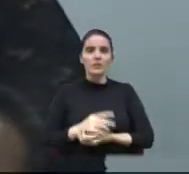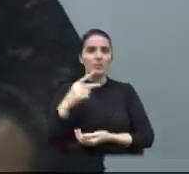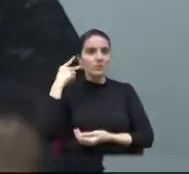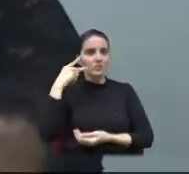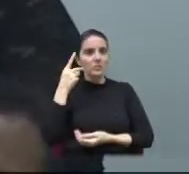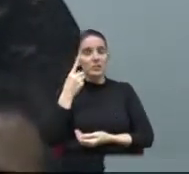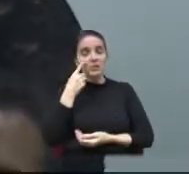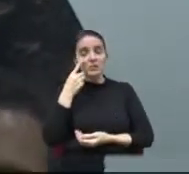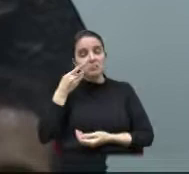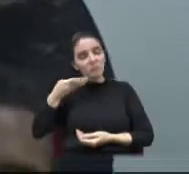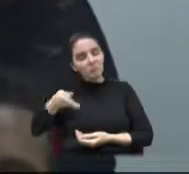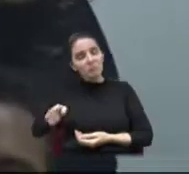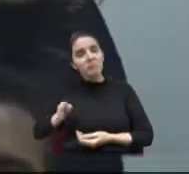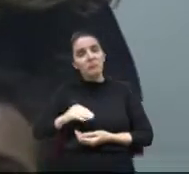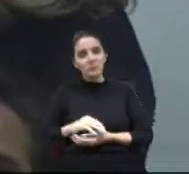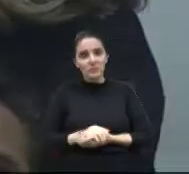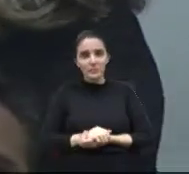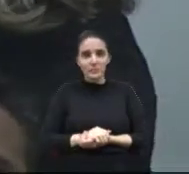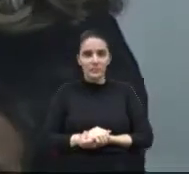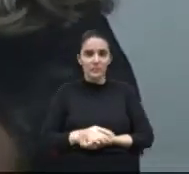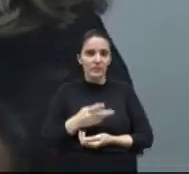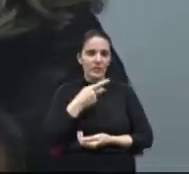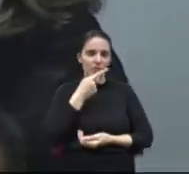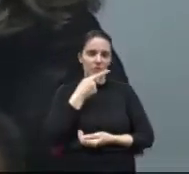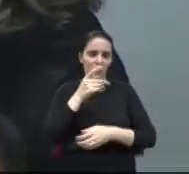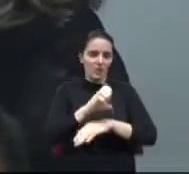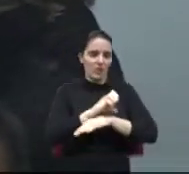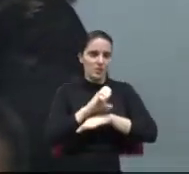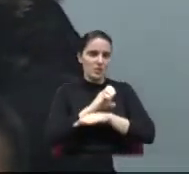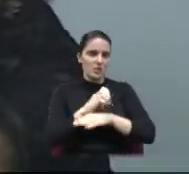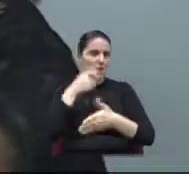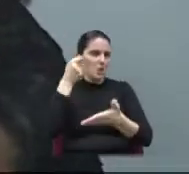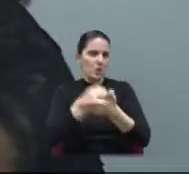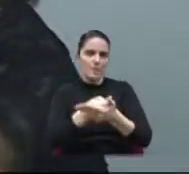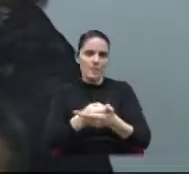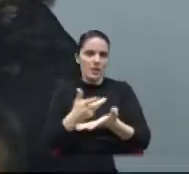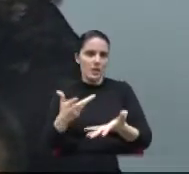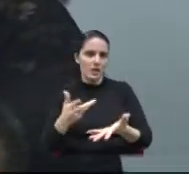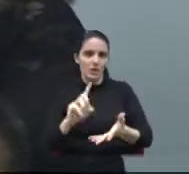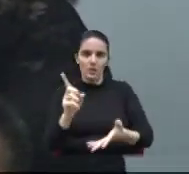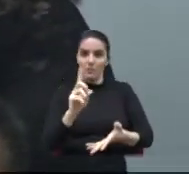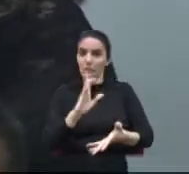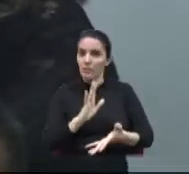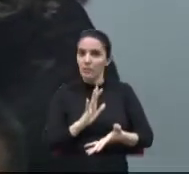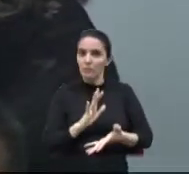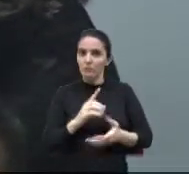isso. E aí vem falar que o Estado não é obrigação nossa? Lógico que é obrigação nossa.